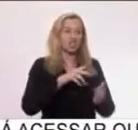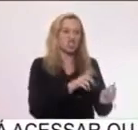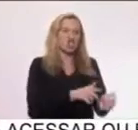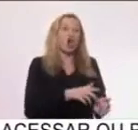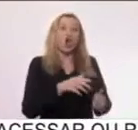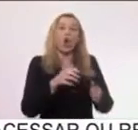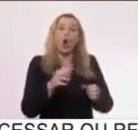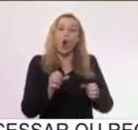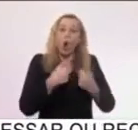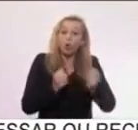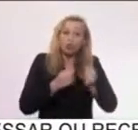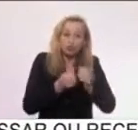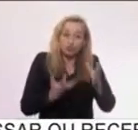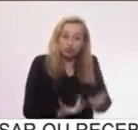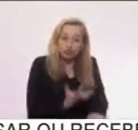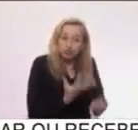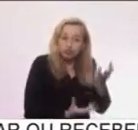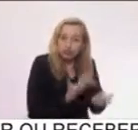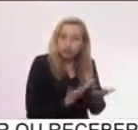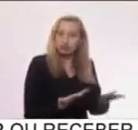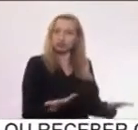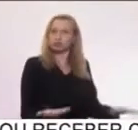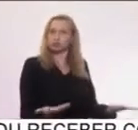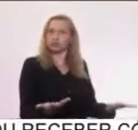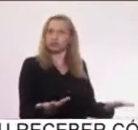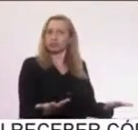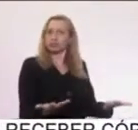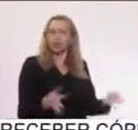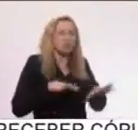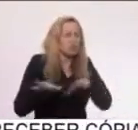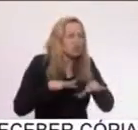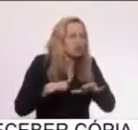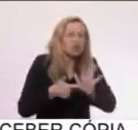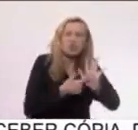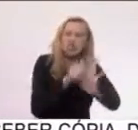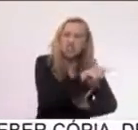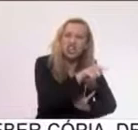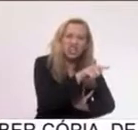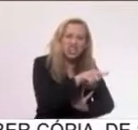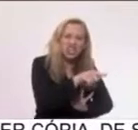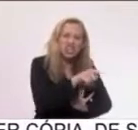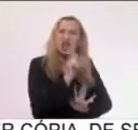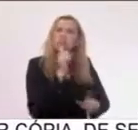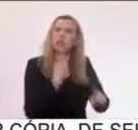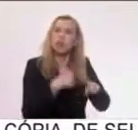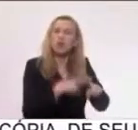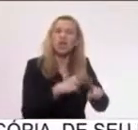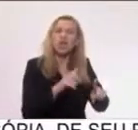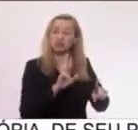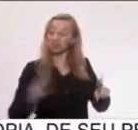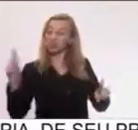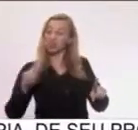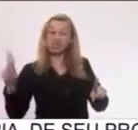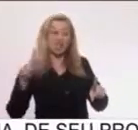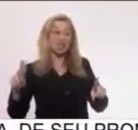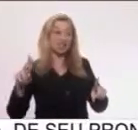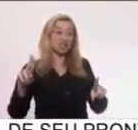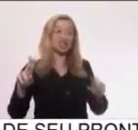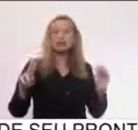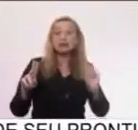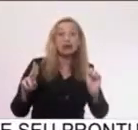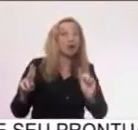ônibus queimado, uma manifestação que aponta ali por que as nossas universidades